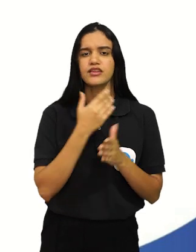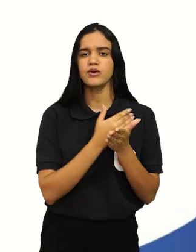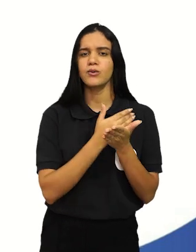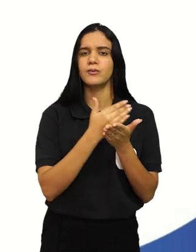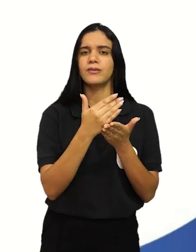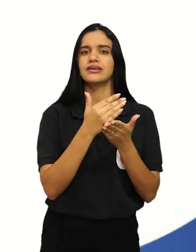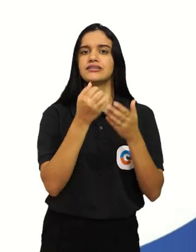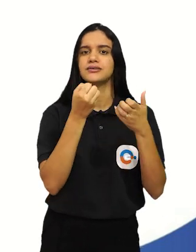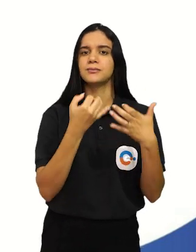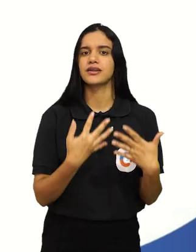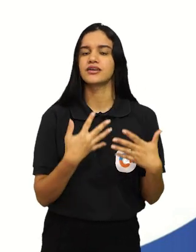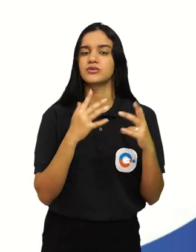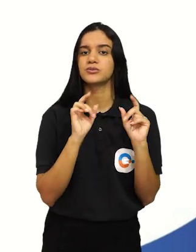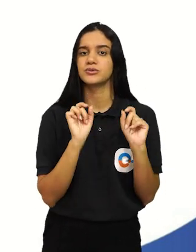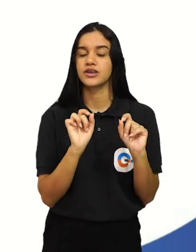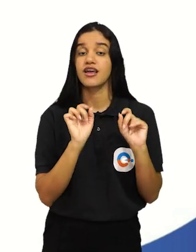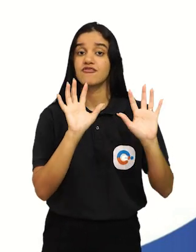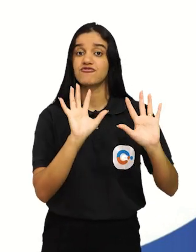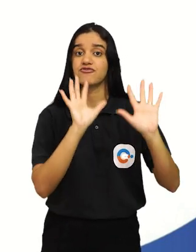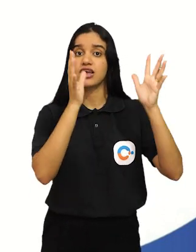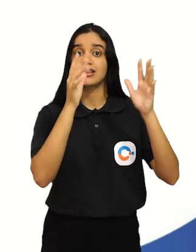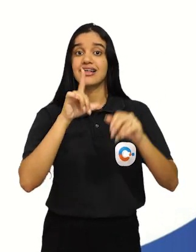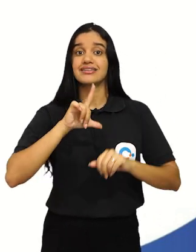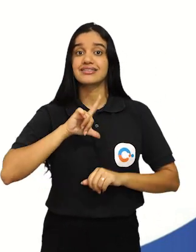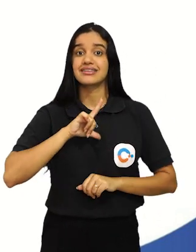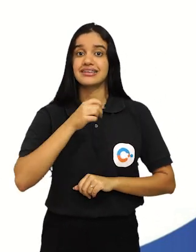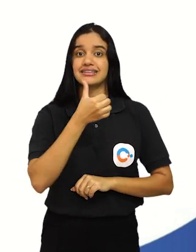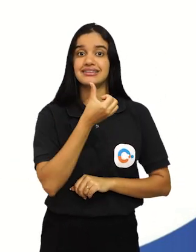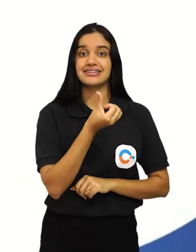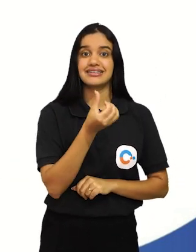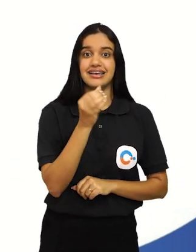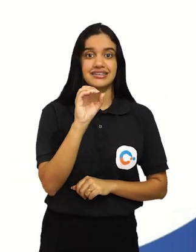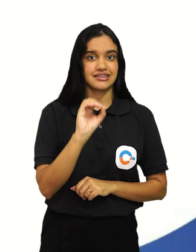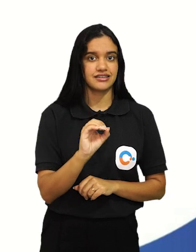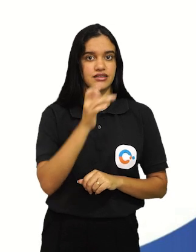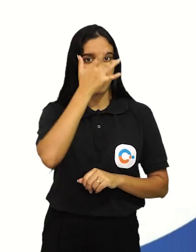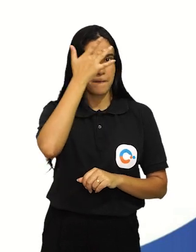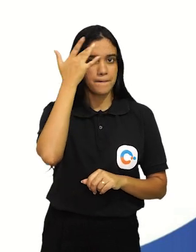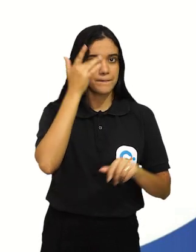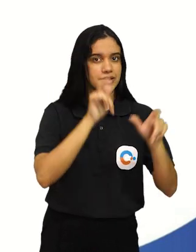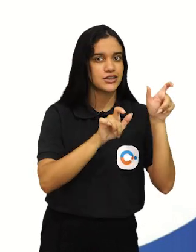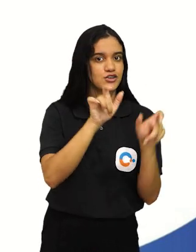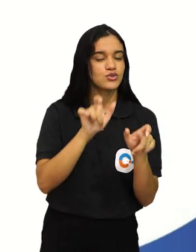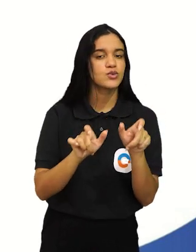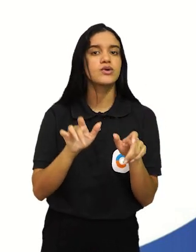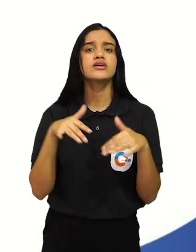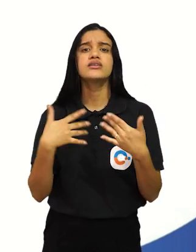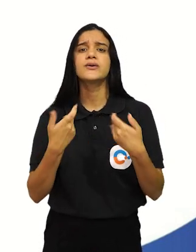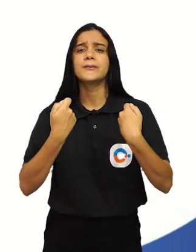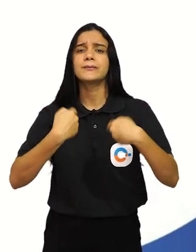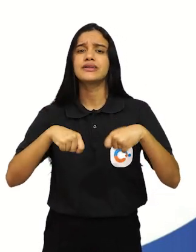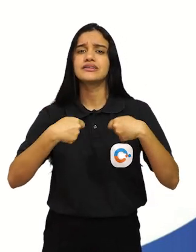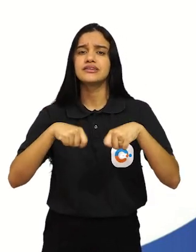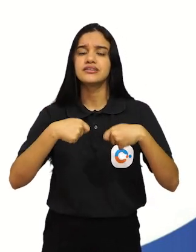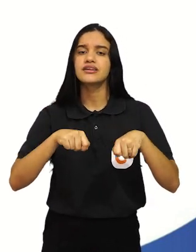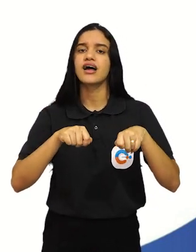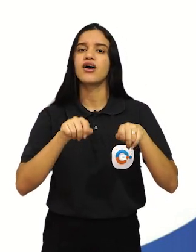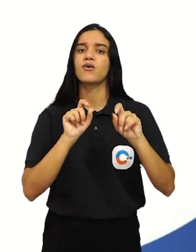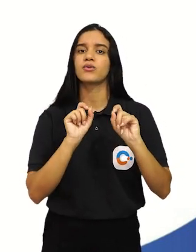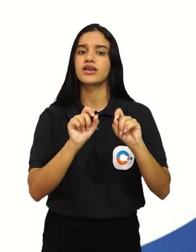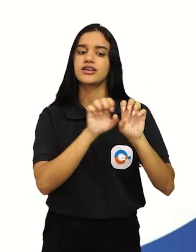começa aqui dizendo que nessa festa tem 60 pessoas então eu vou precisar ter nesse sistema de